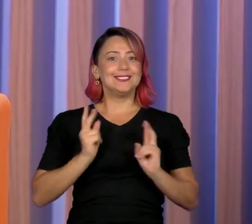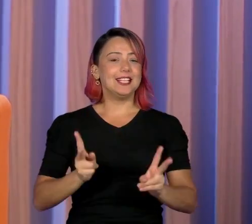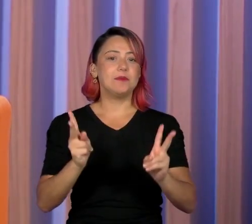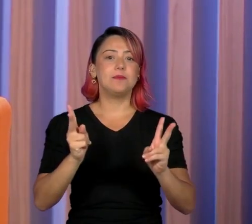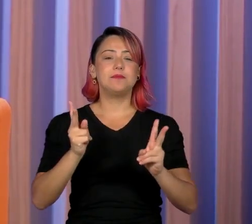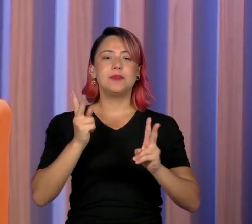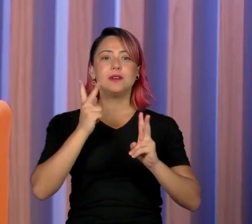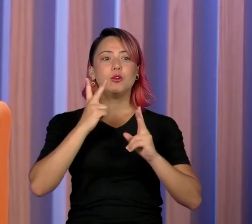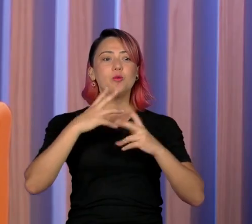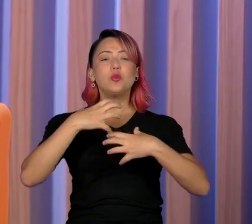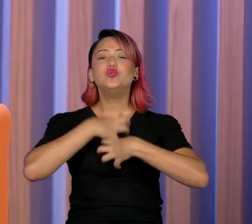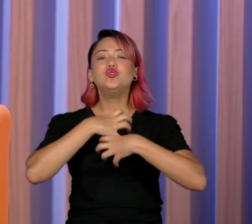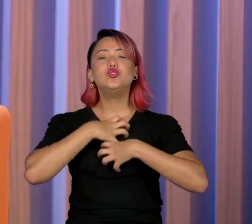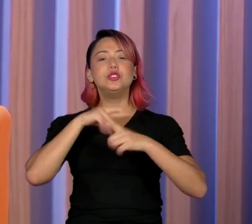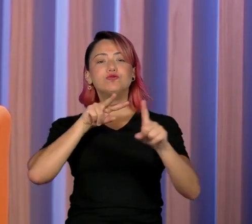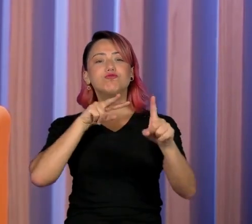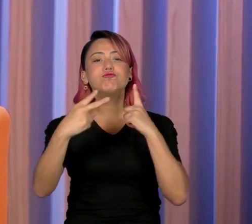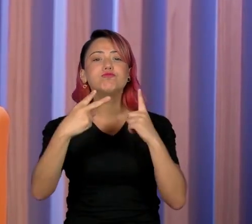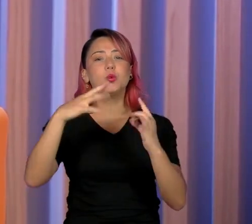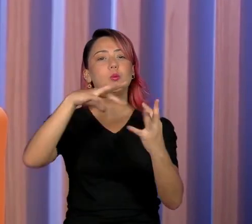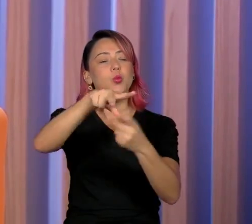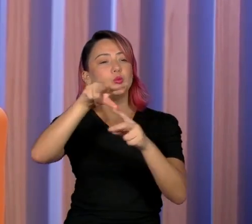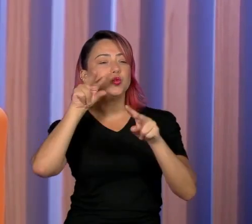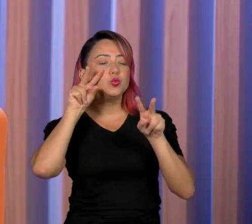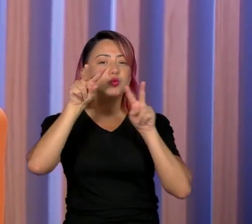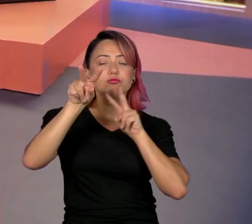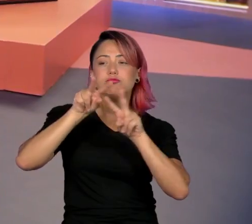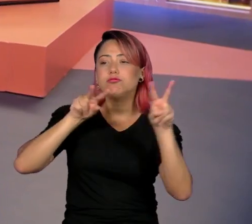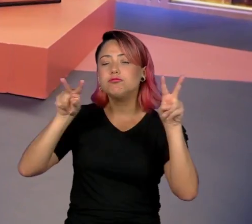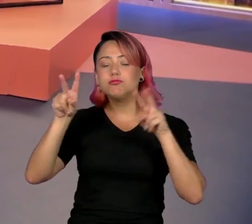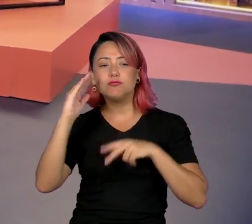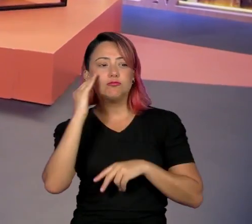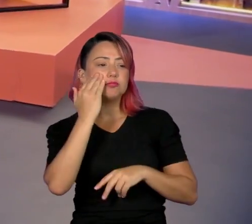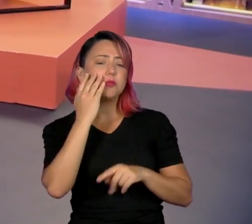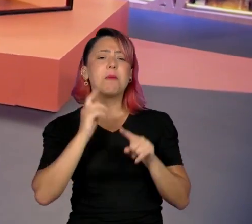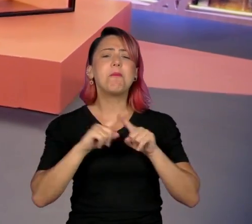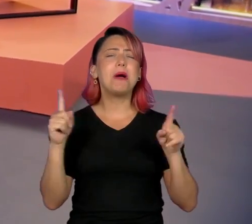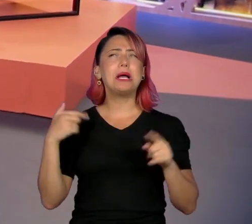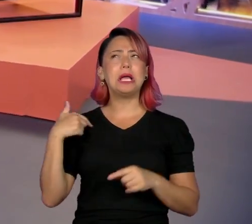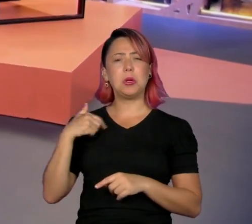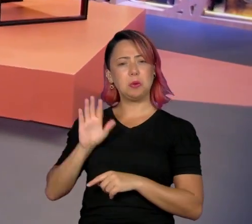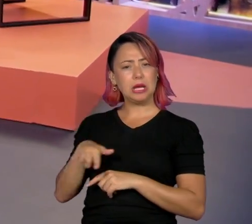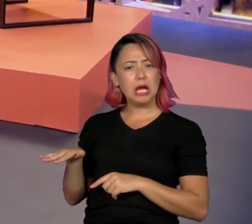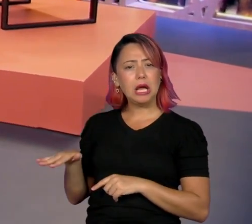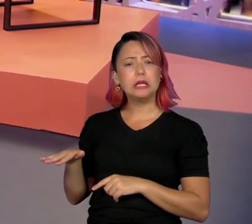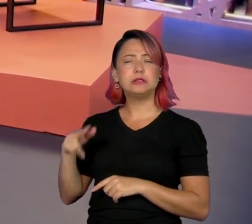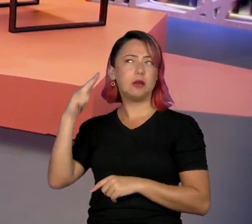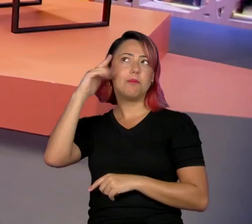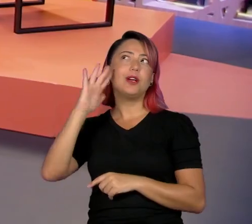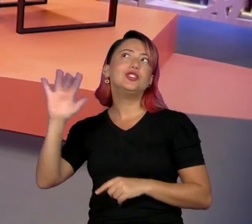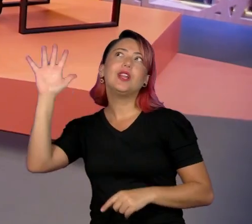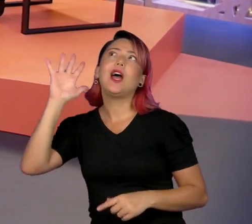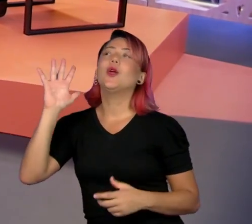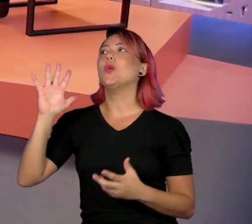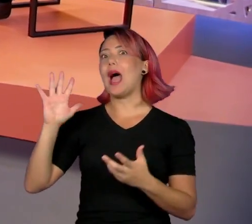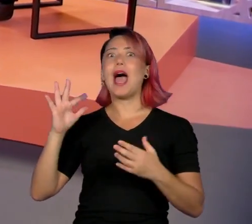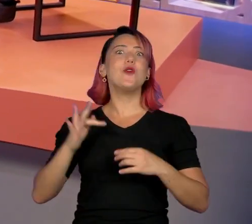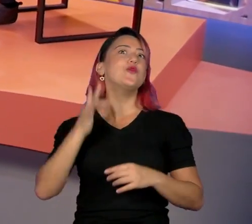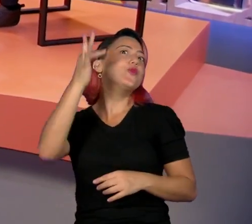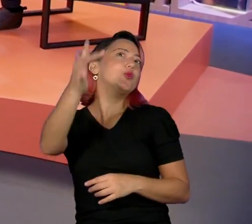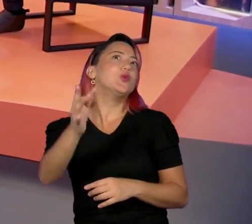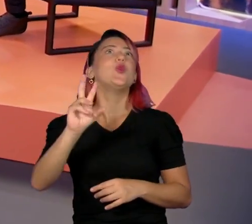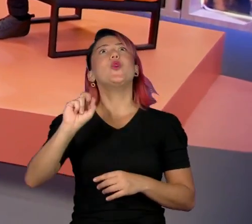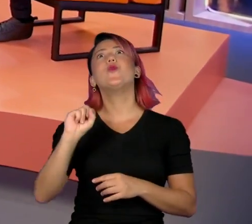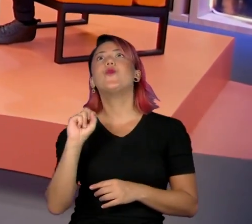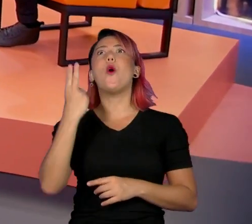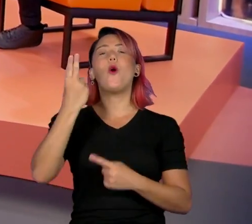sentir o mundo, ver o mundo, né? Mas eu não fui uma criança que ficava imaginando ser uma artista, ser